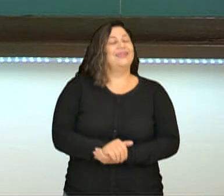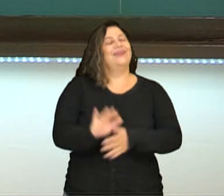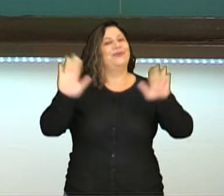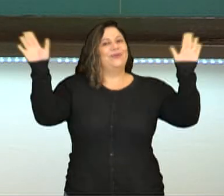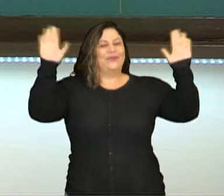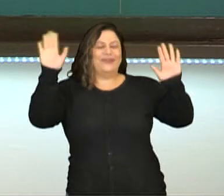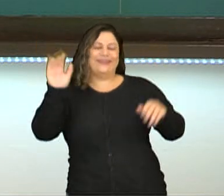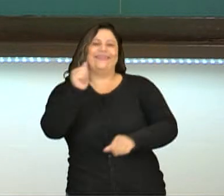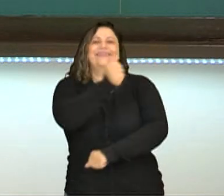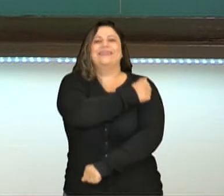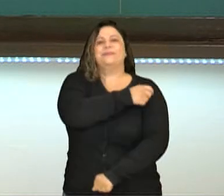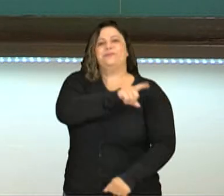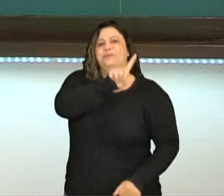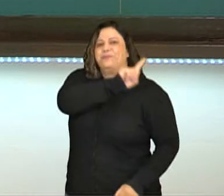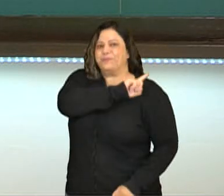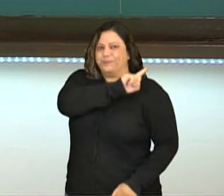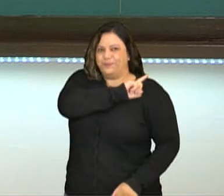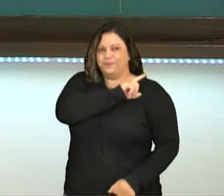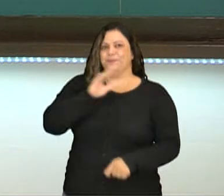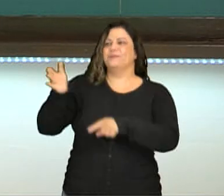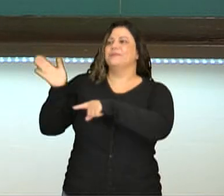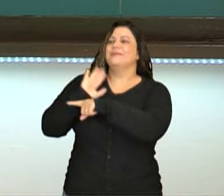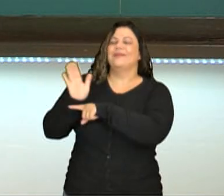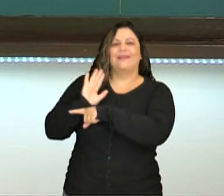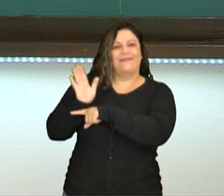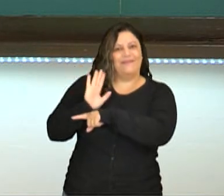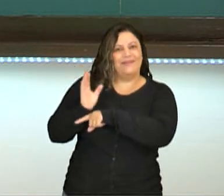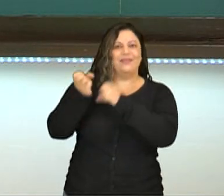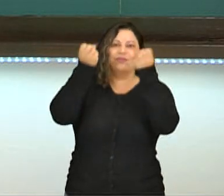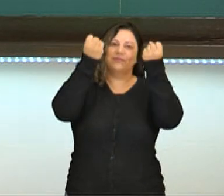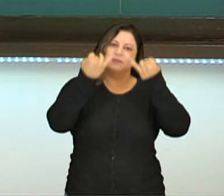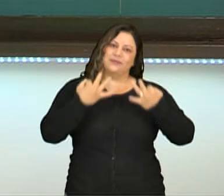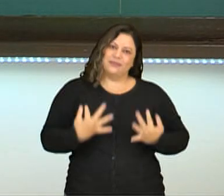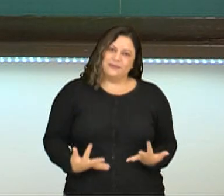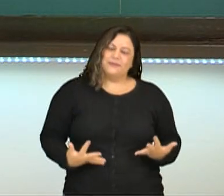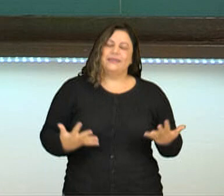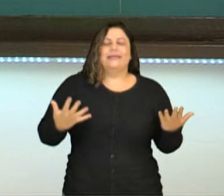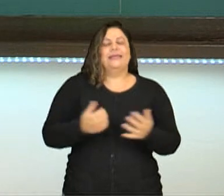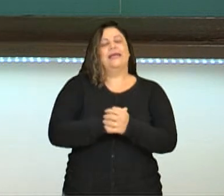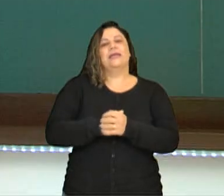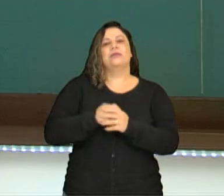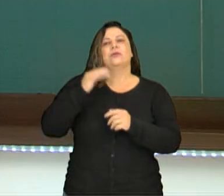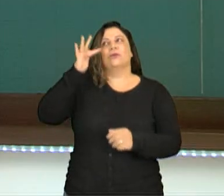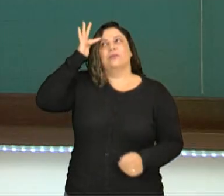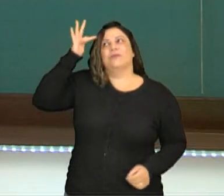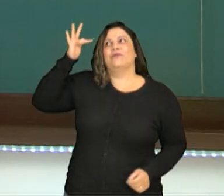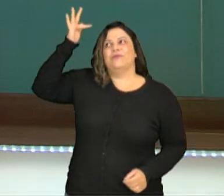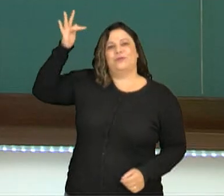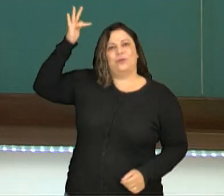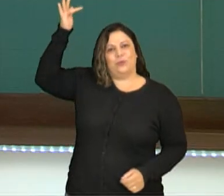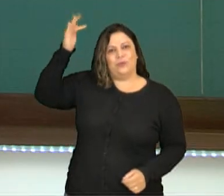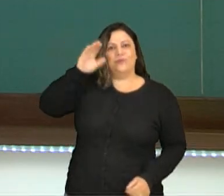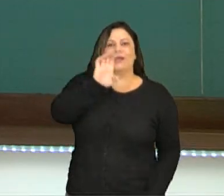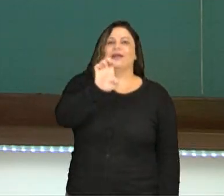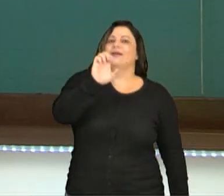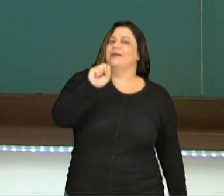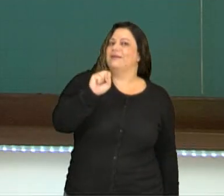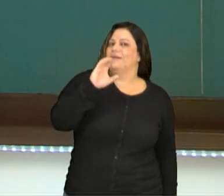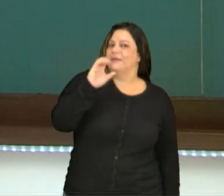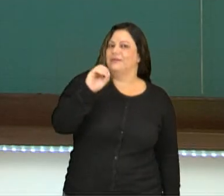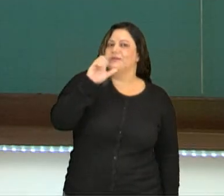Olá, estudantes da primeira série! Neste vídeo nós vamos falar sobre a filosofia escolástica,